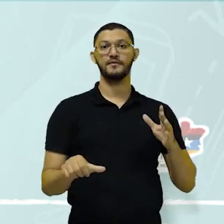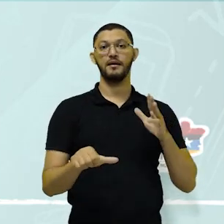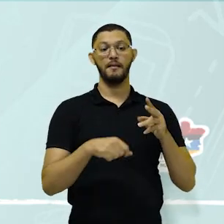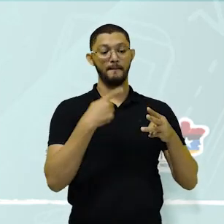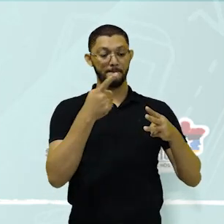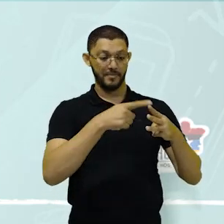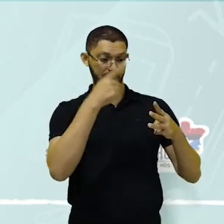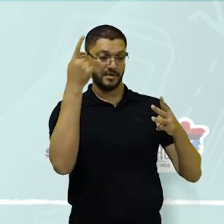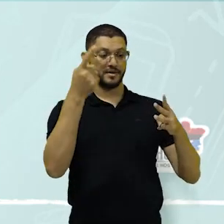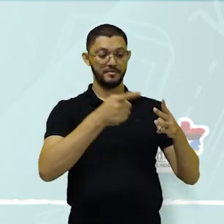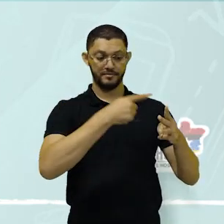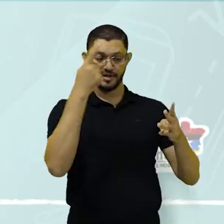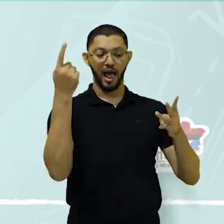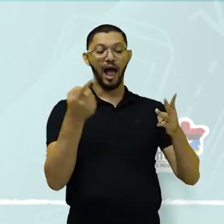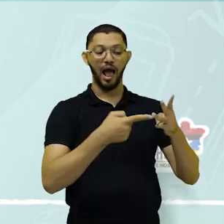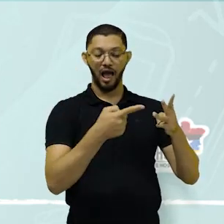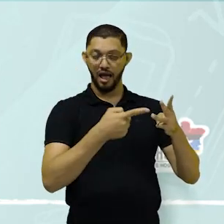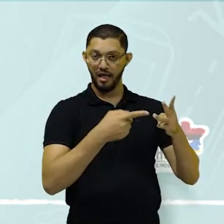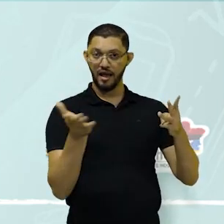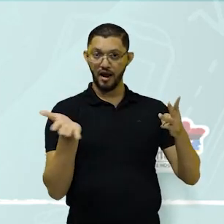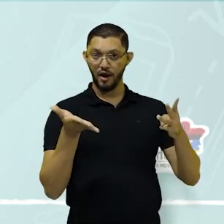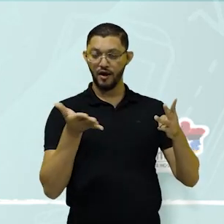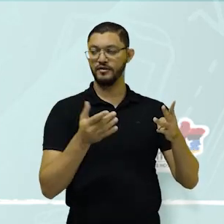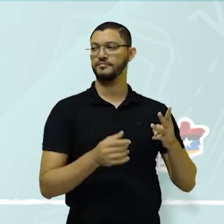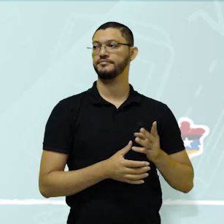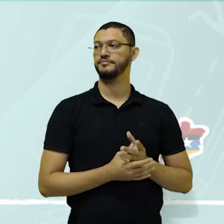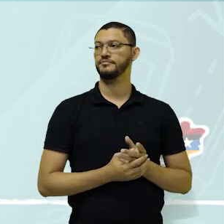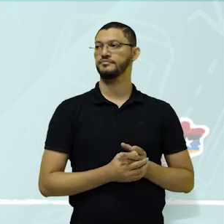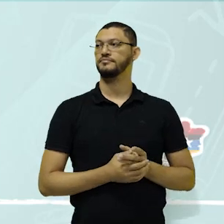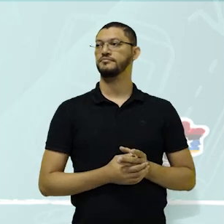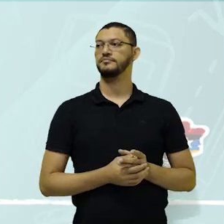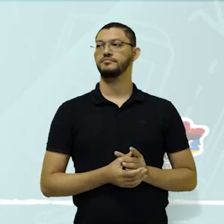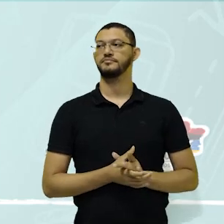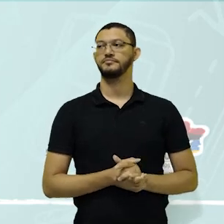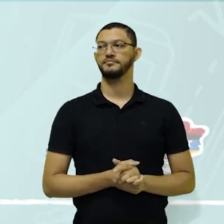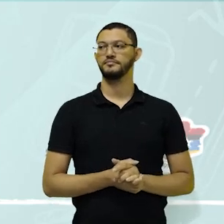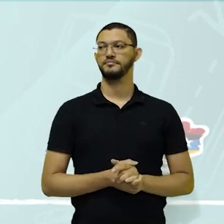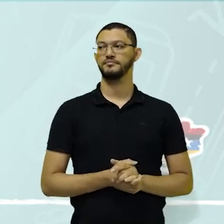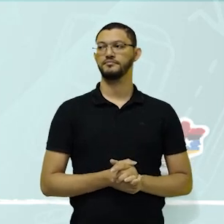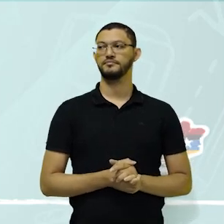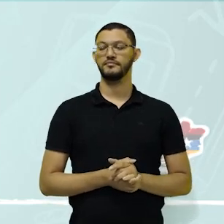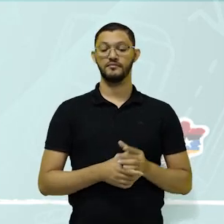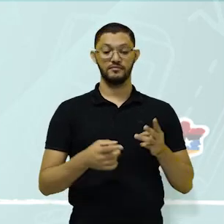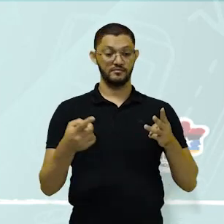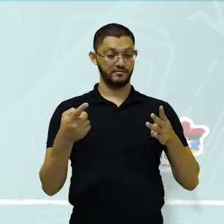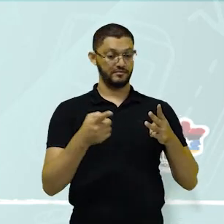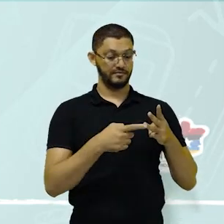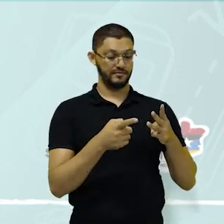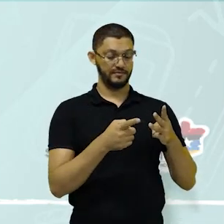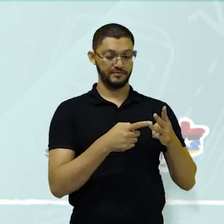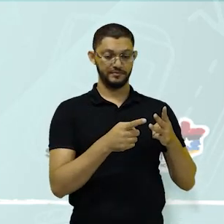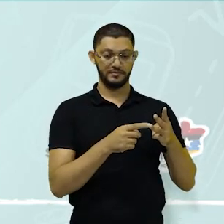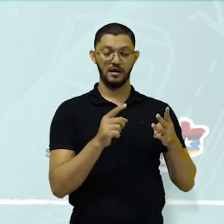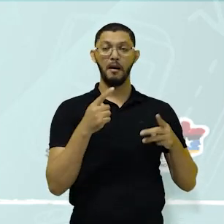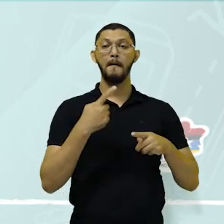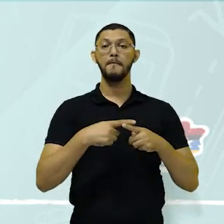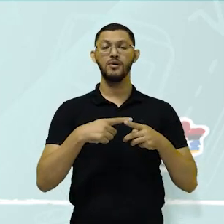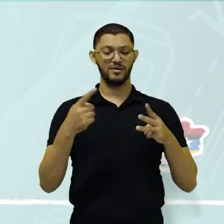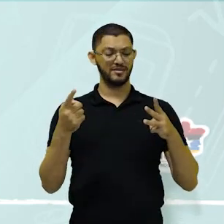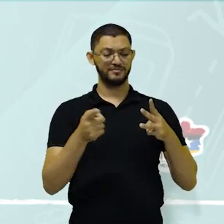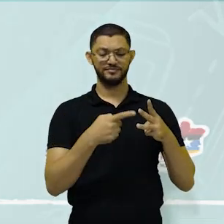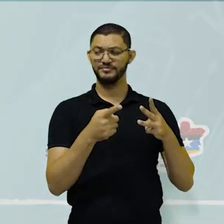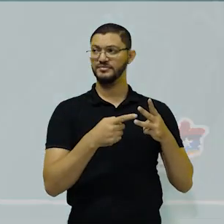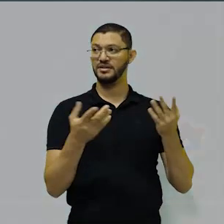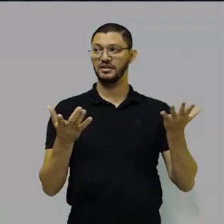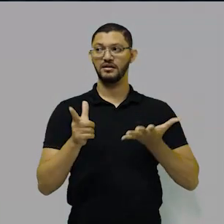primária, nome do radical, mais amina. Amina secundária, nome dos dois radicais. Amina terciária. Por que terciária?